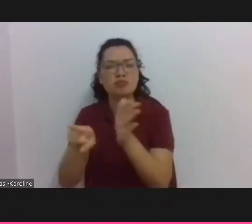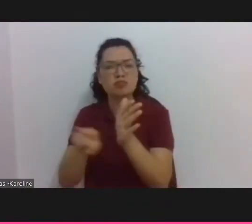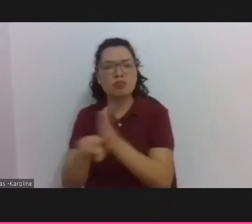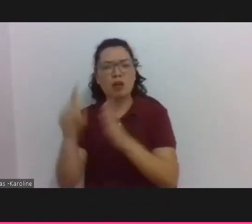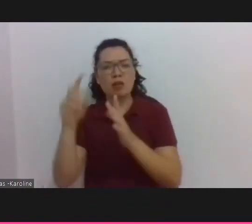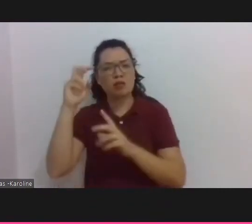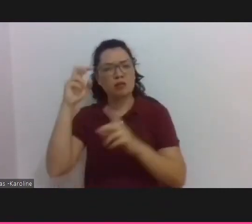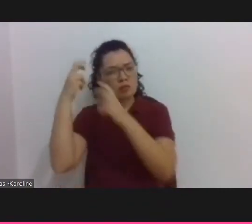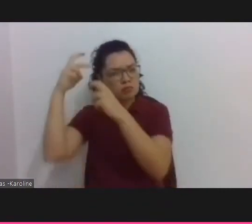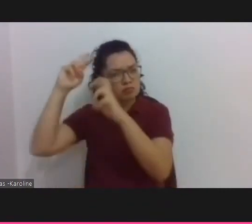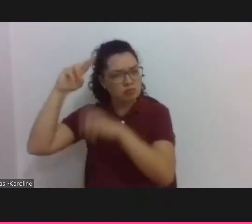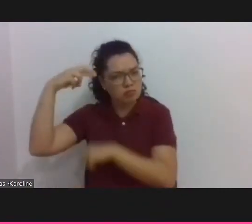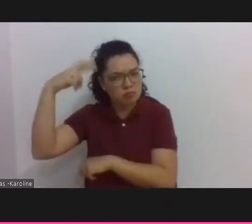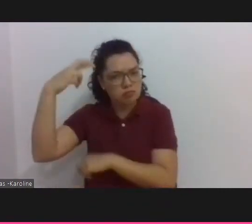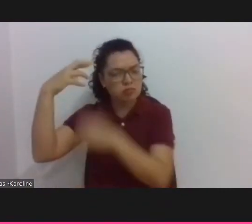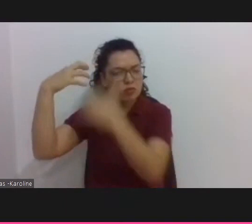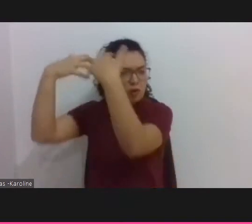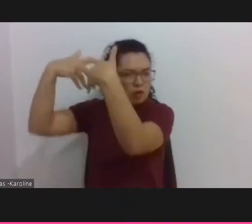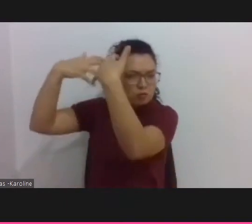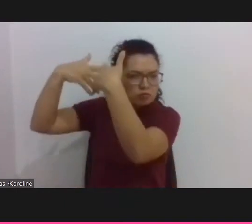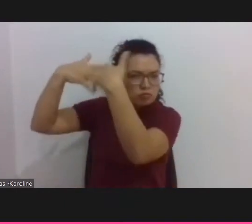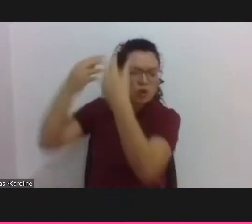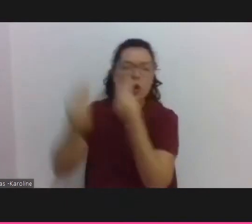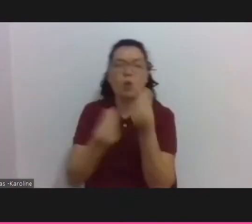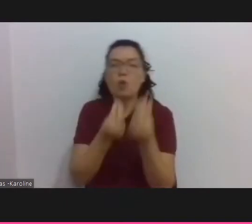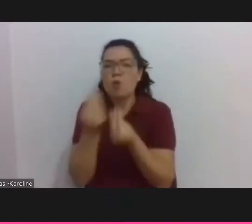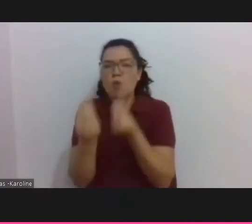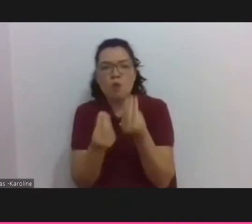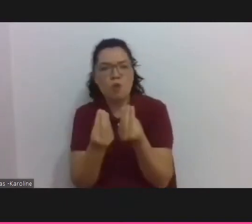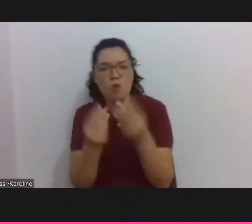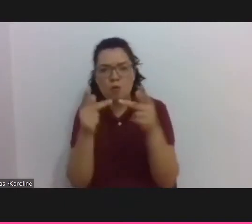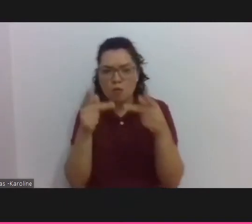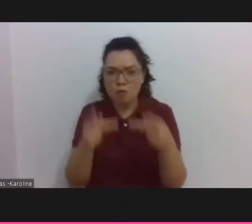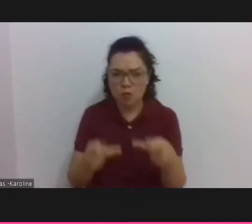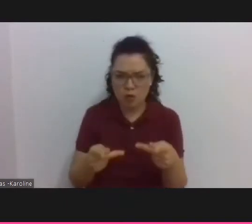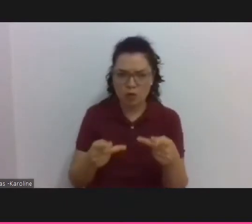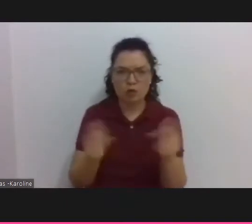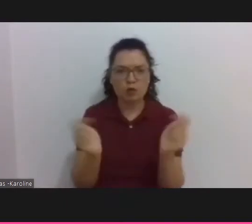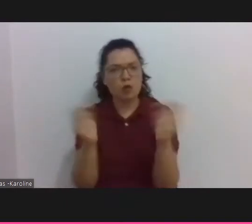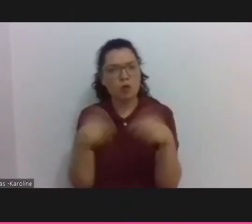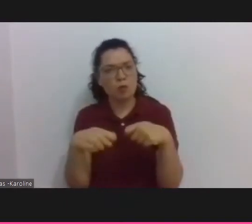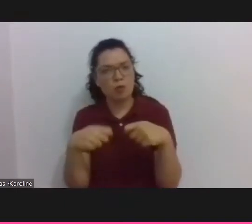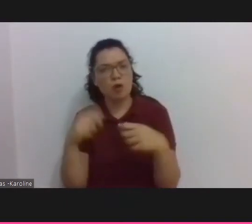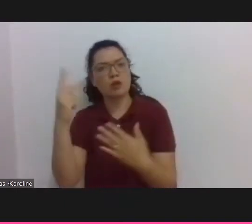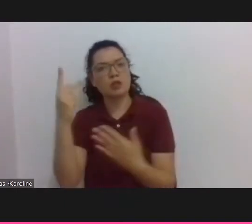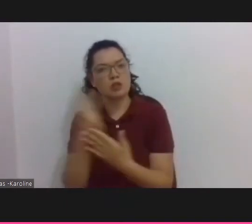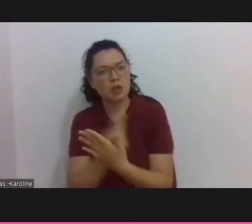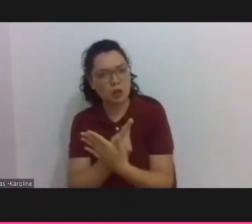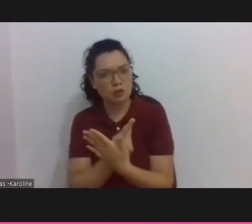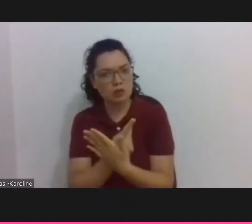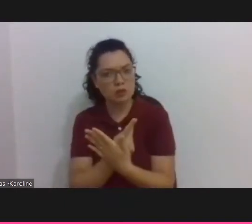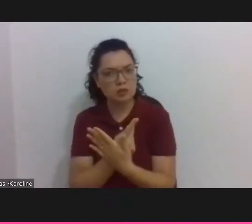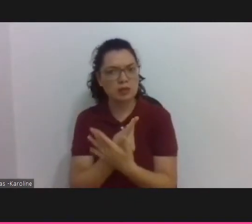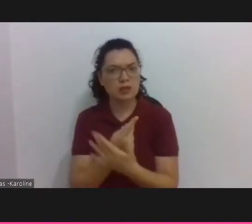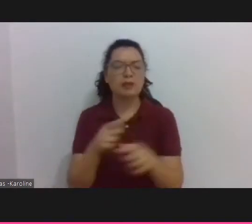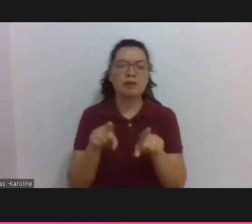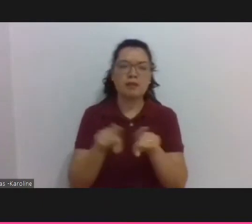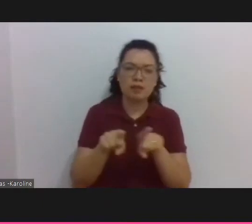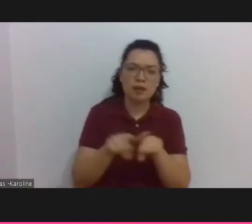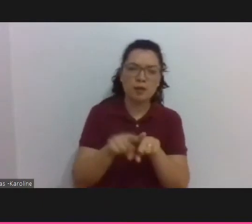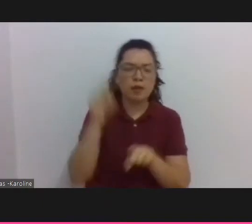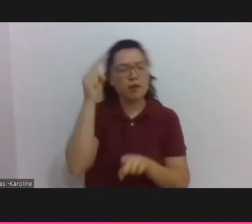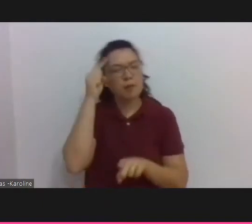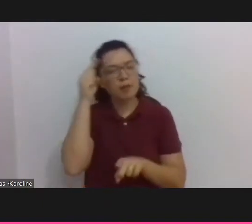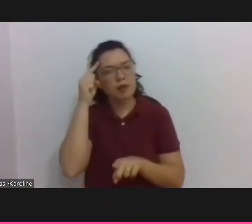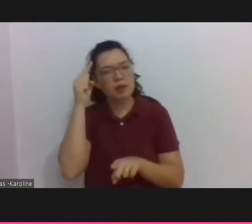refutando claramente o projeto que aposta na desvalorização dos servidores públicos, no Estado mínimo, no fomento zero